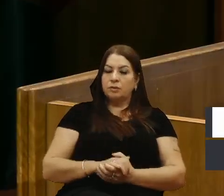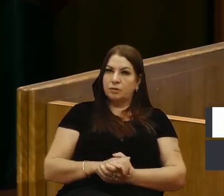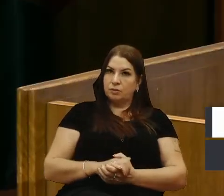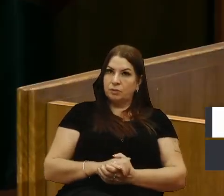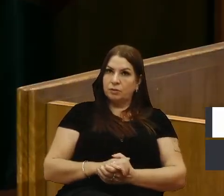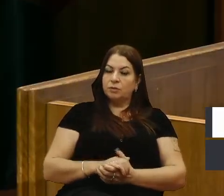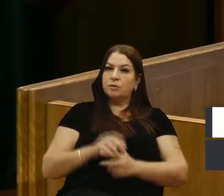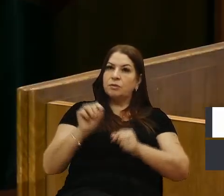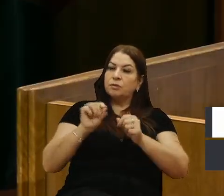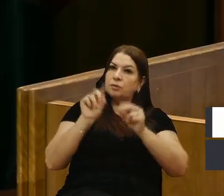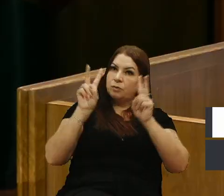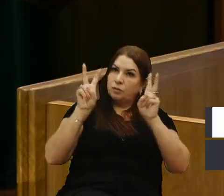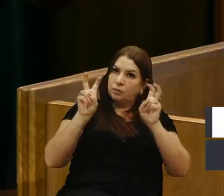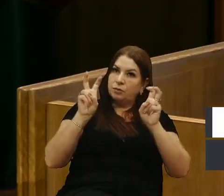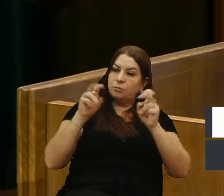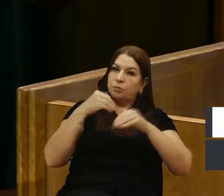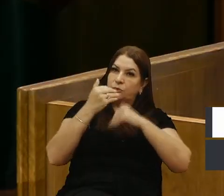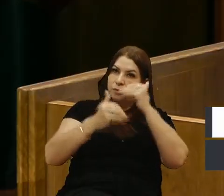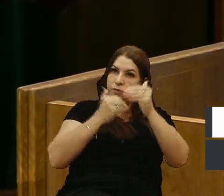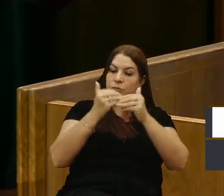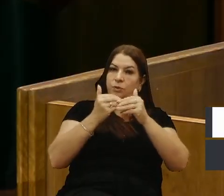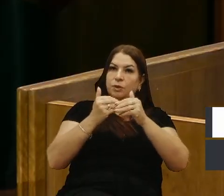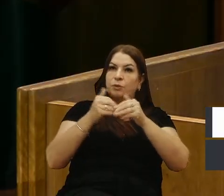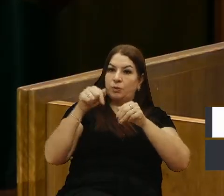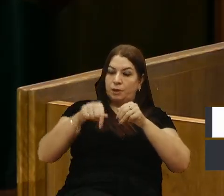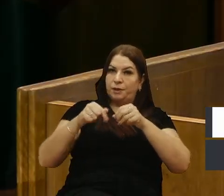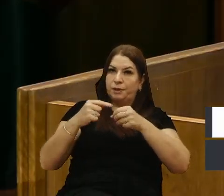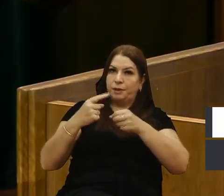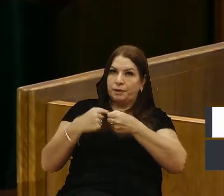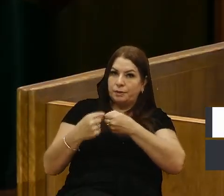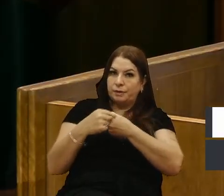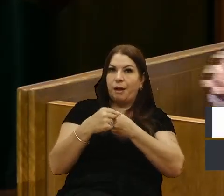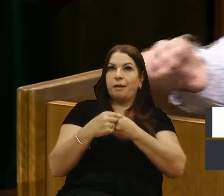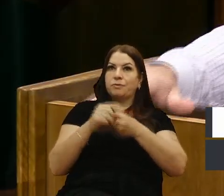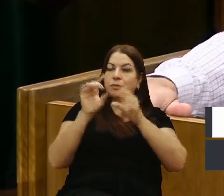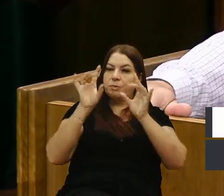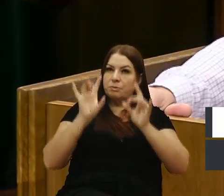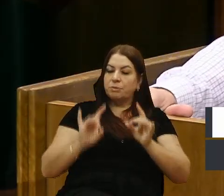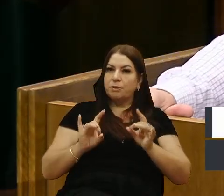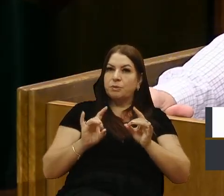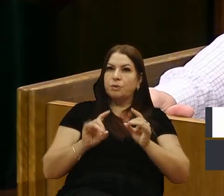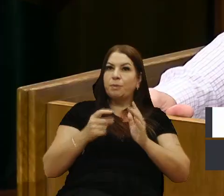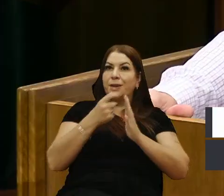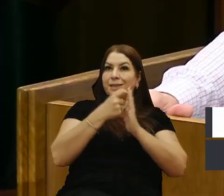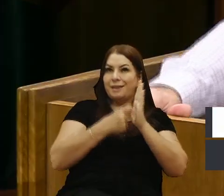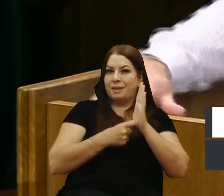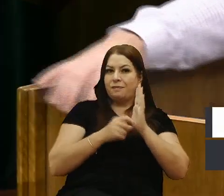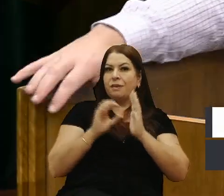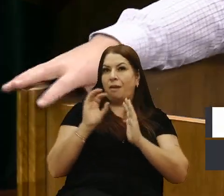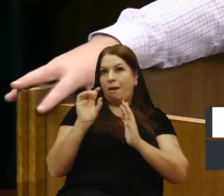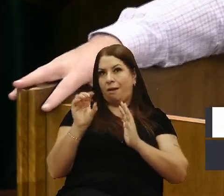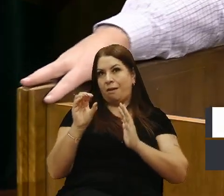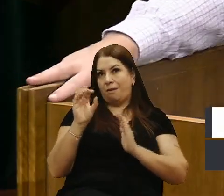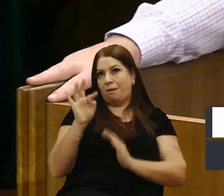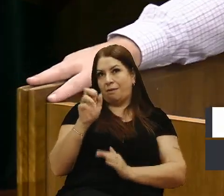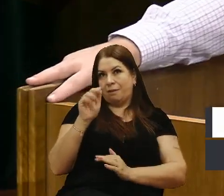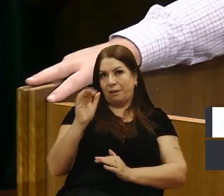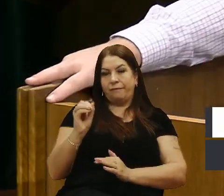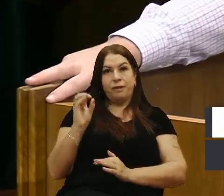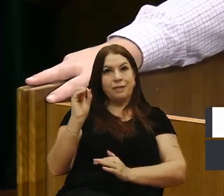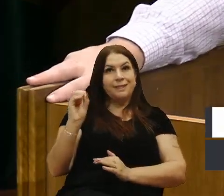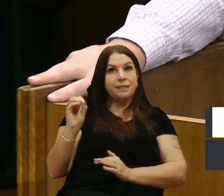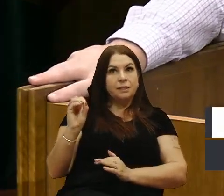é sobre desenvolvimento urbano da nossa cidade, especialmente sobre a tarifa zero, que está sendo